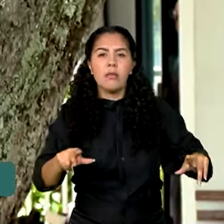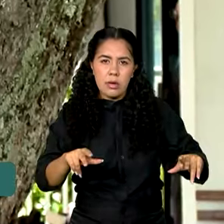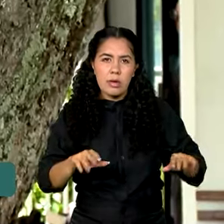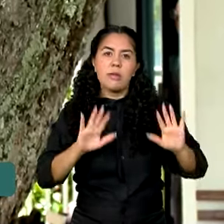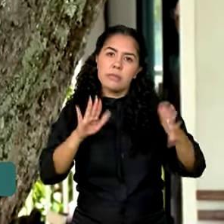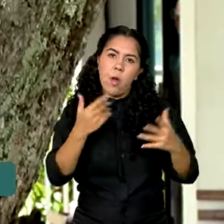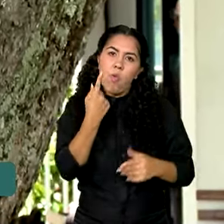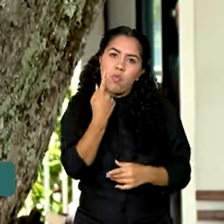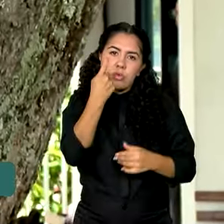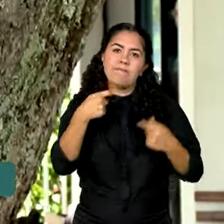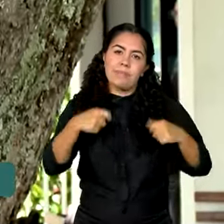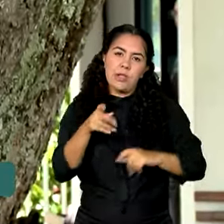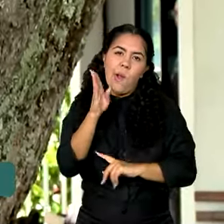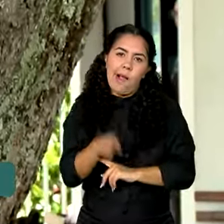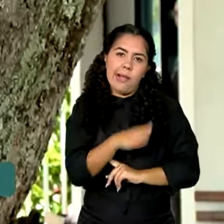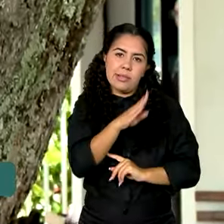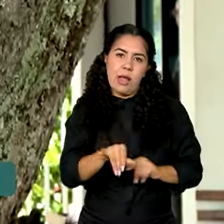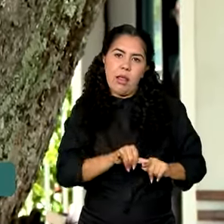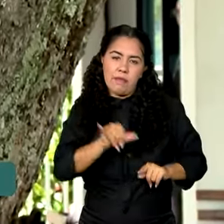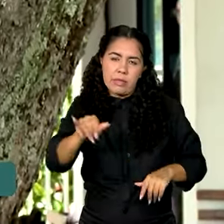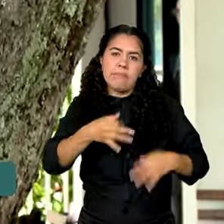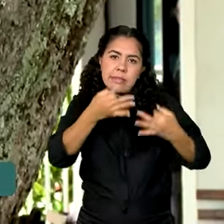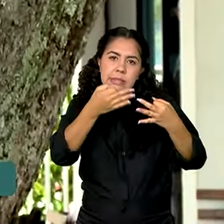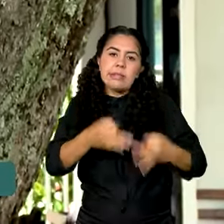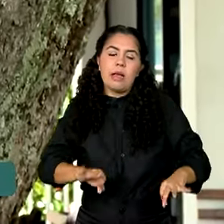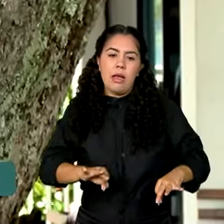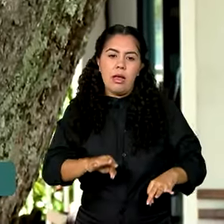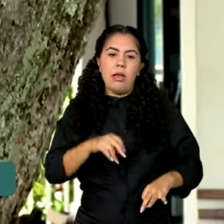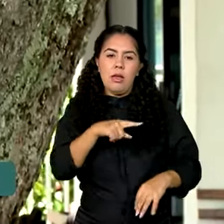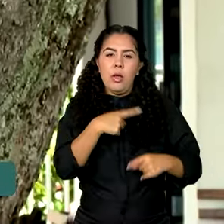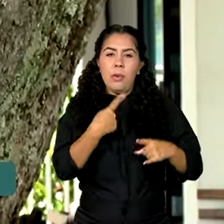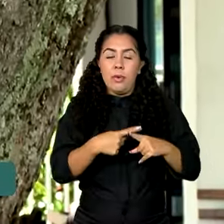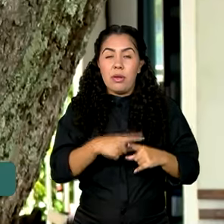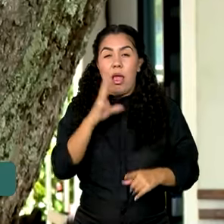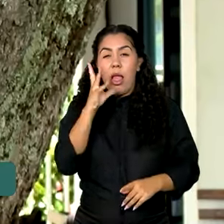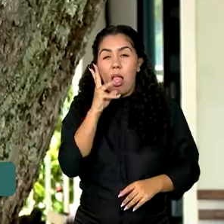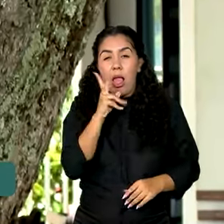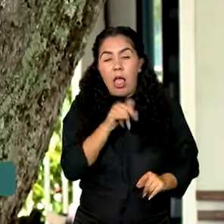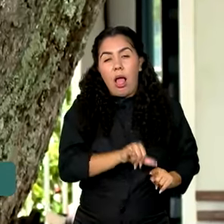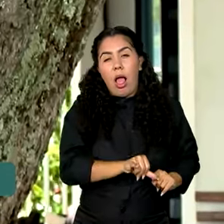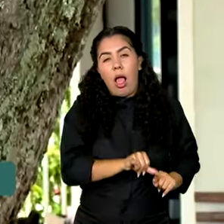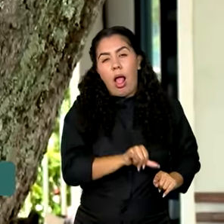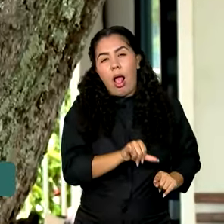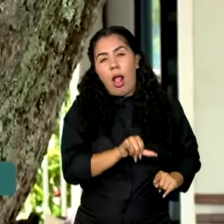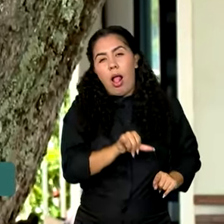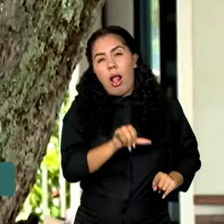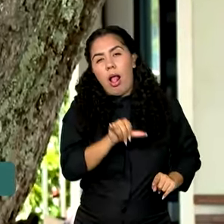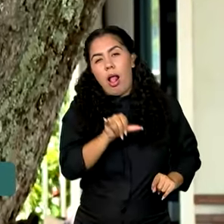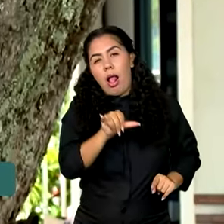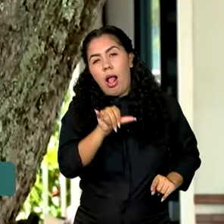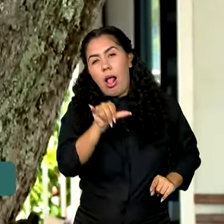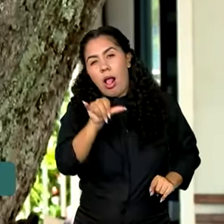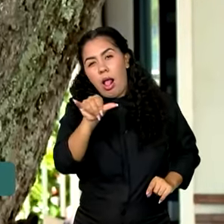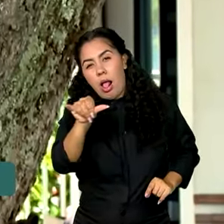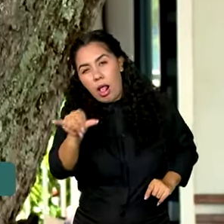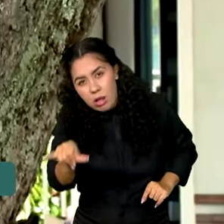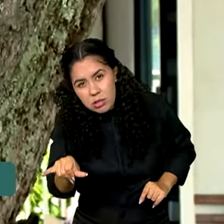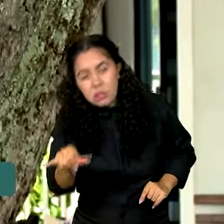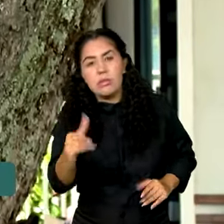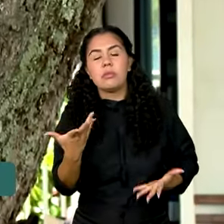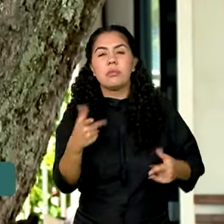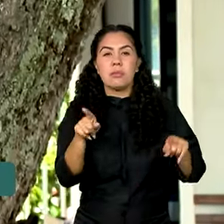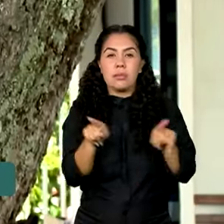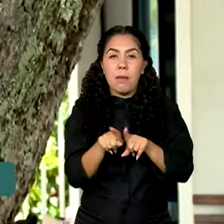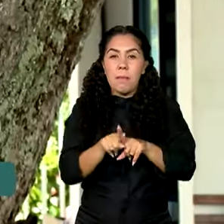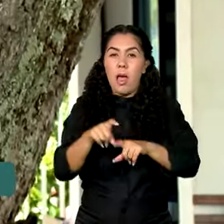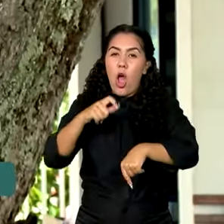cancelamento da viagem foi por orientação correta da equipe médica, por ser uma viagem de longa distância, muitas horas dentro do avião, trabalhar num outro